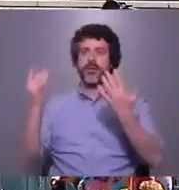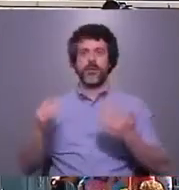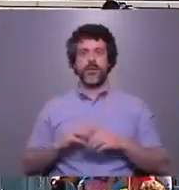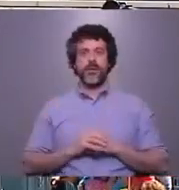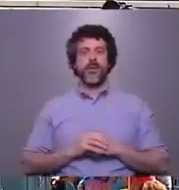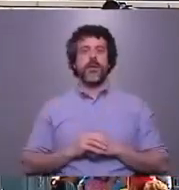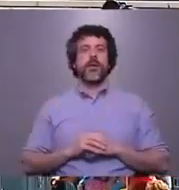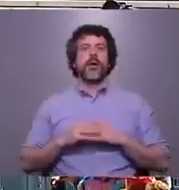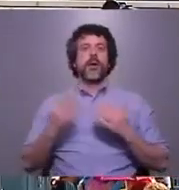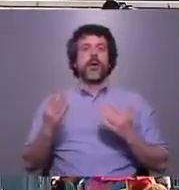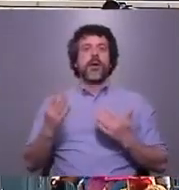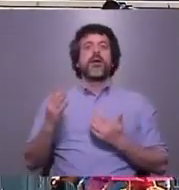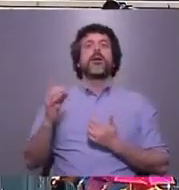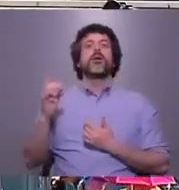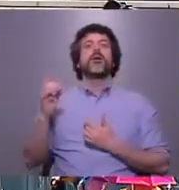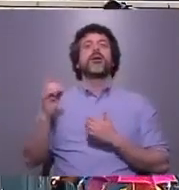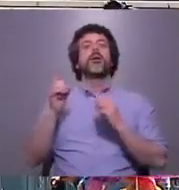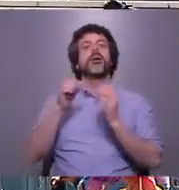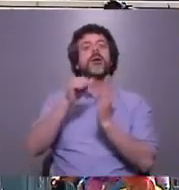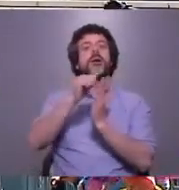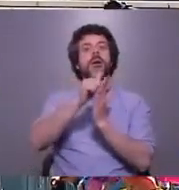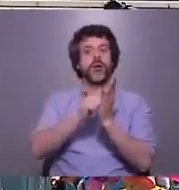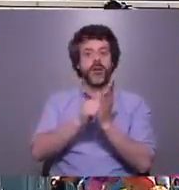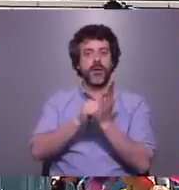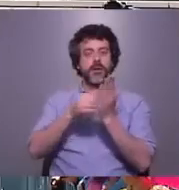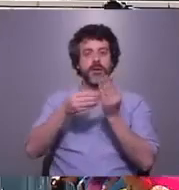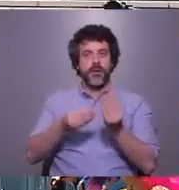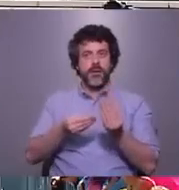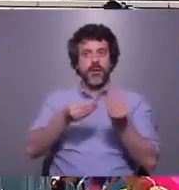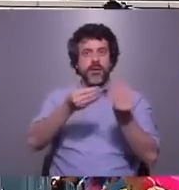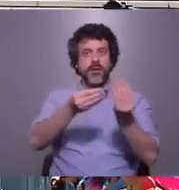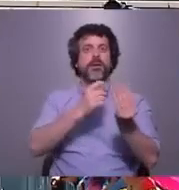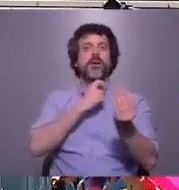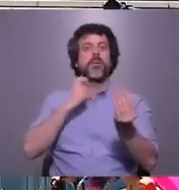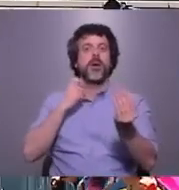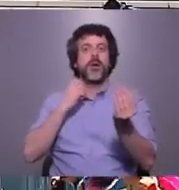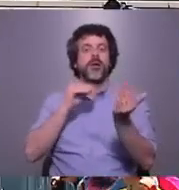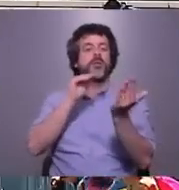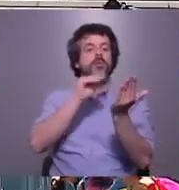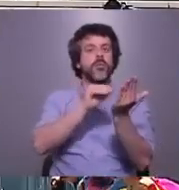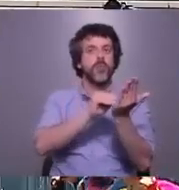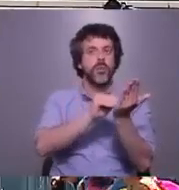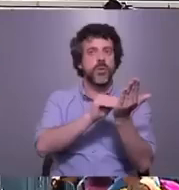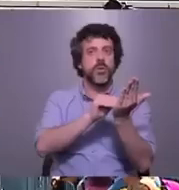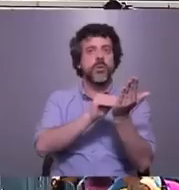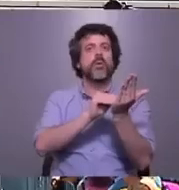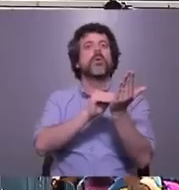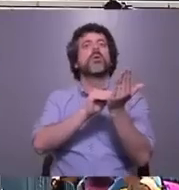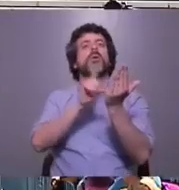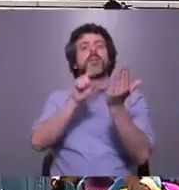O evangeliário é agora levado ao presidente da nossa celebração, que o beija e com ele nos